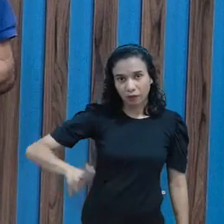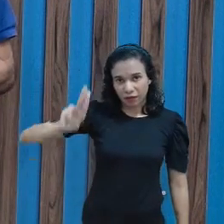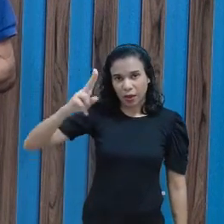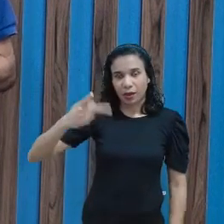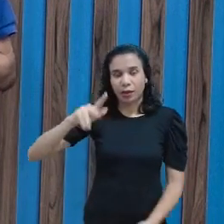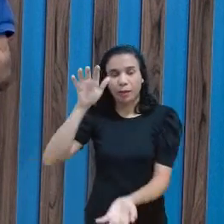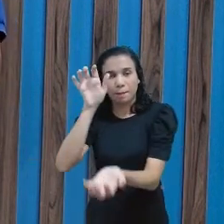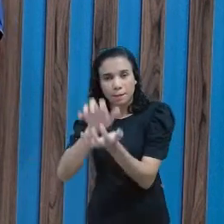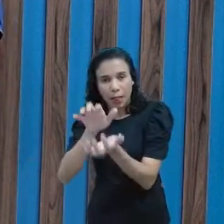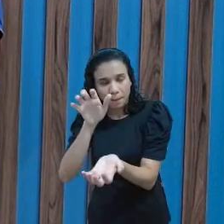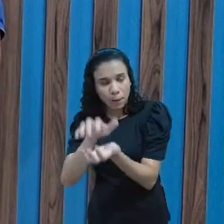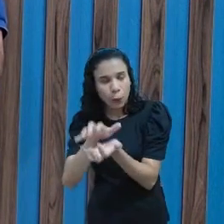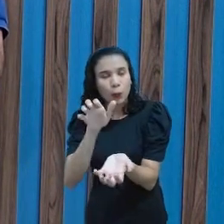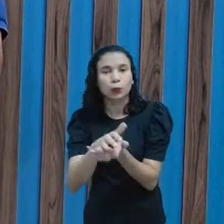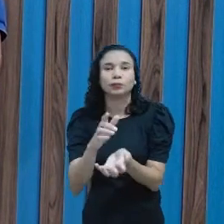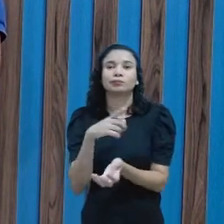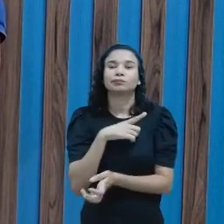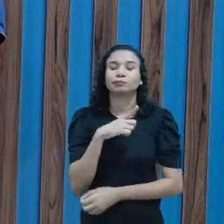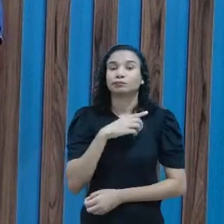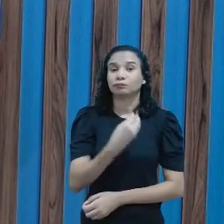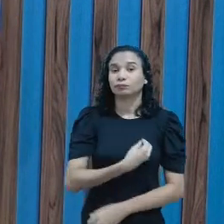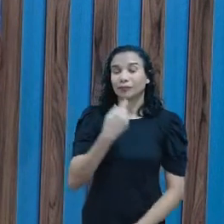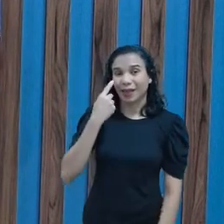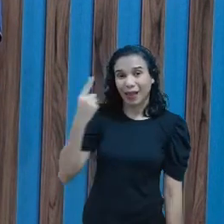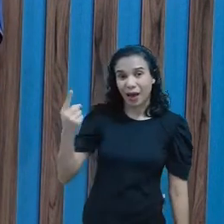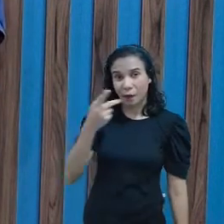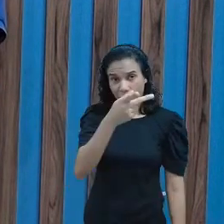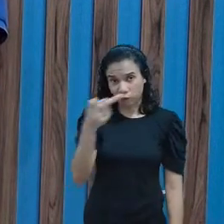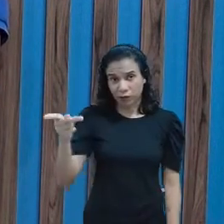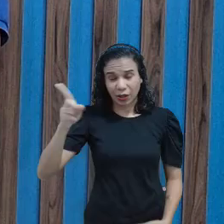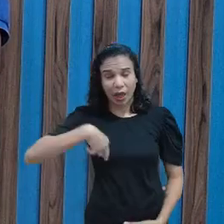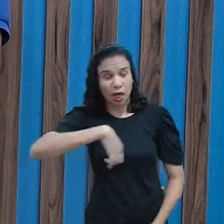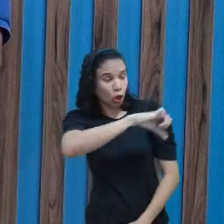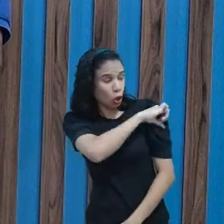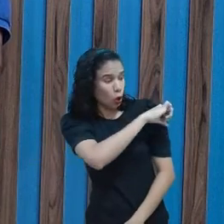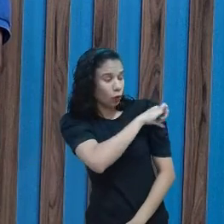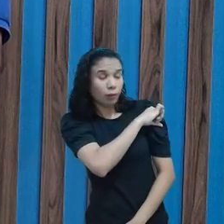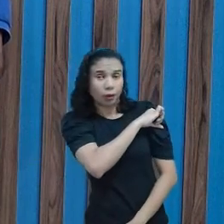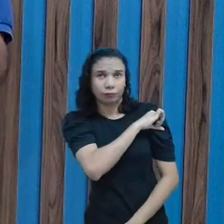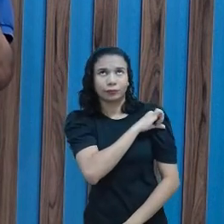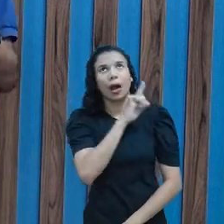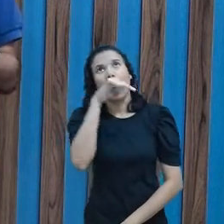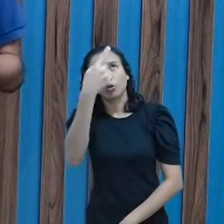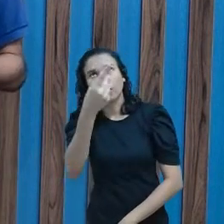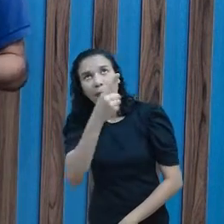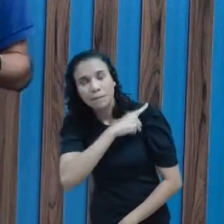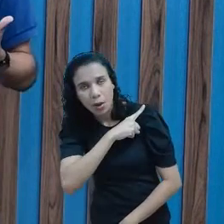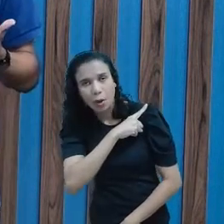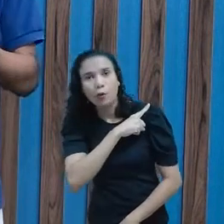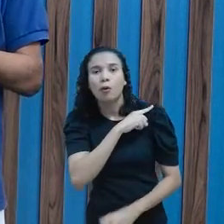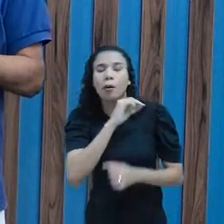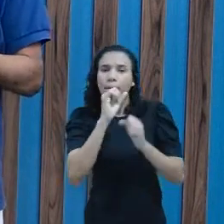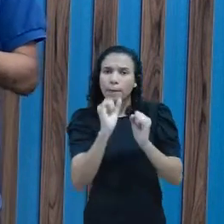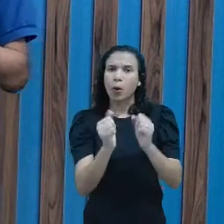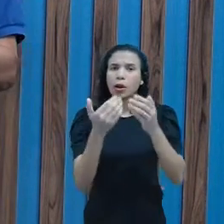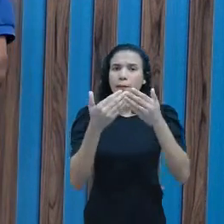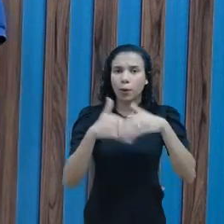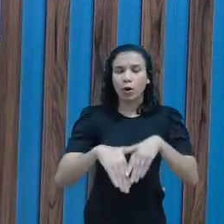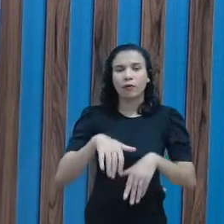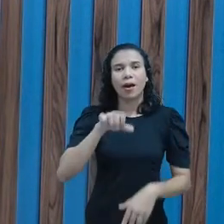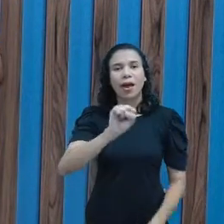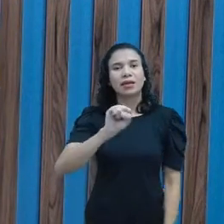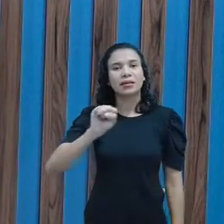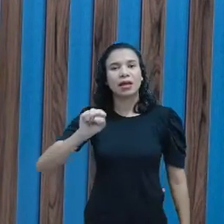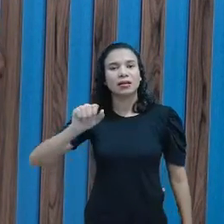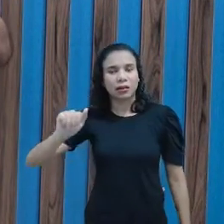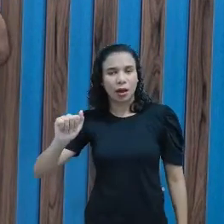Pernambuco. E eu tirei de lá porque vocês que são nono ano que vem vai ser primeiro ano, e foi uma questão que pode cair na prova do